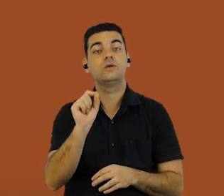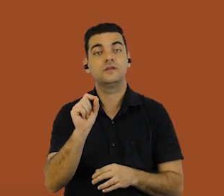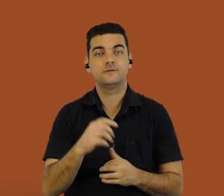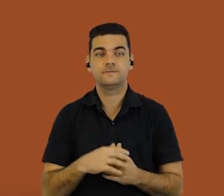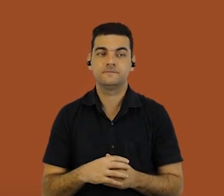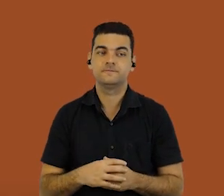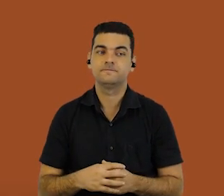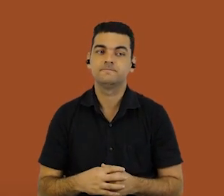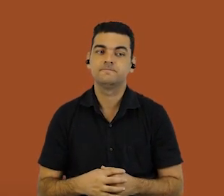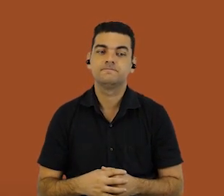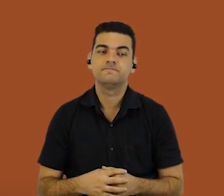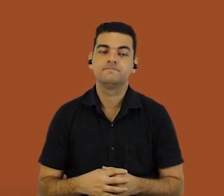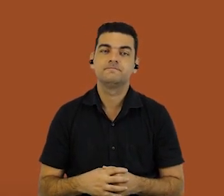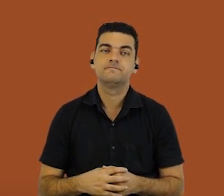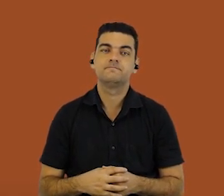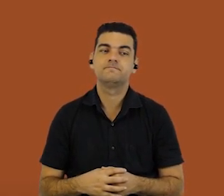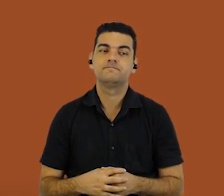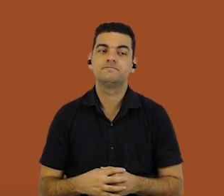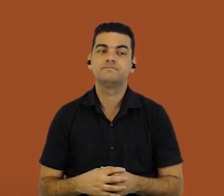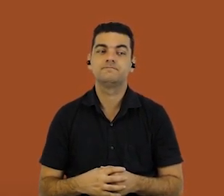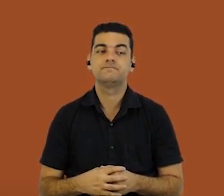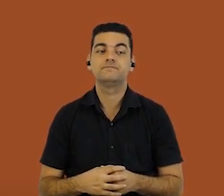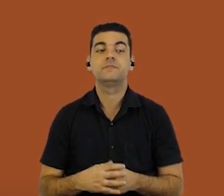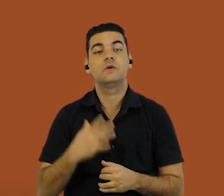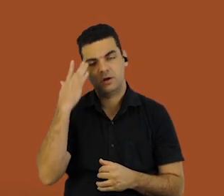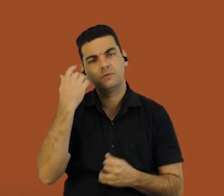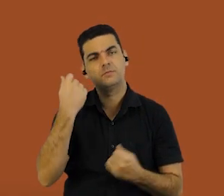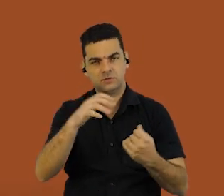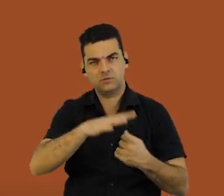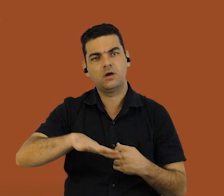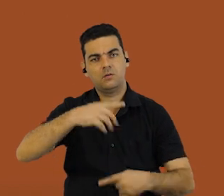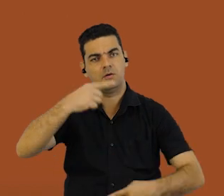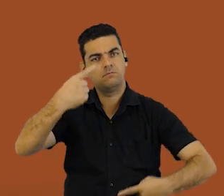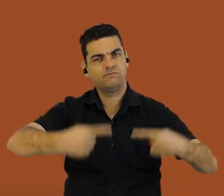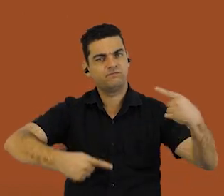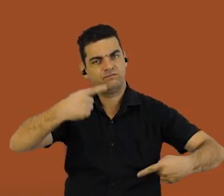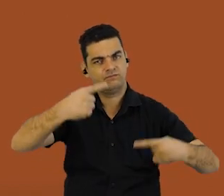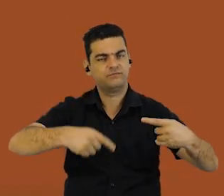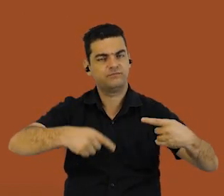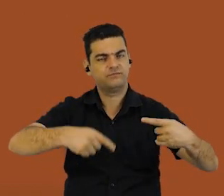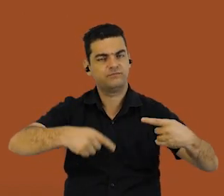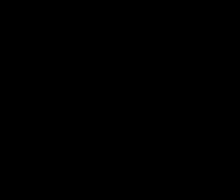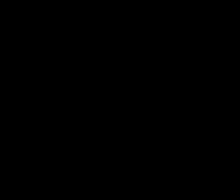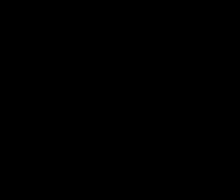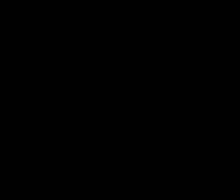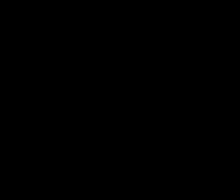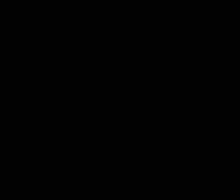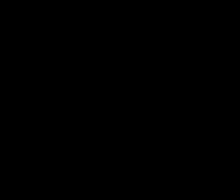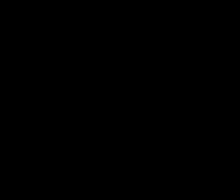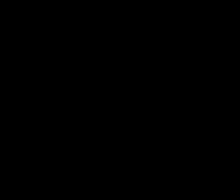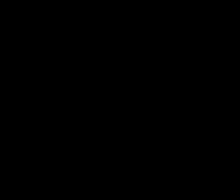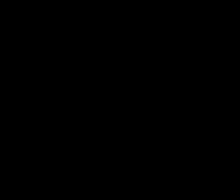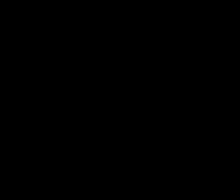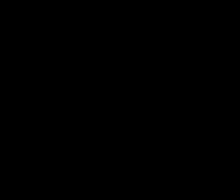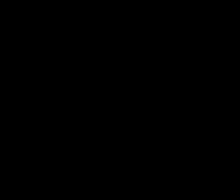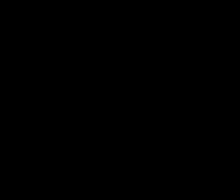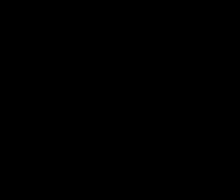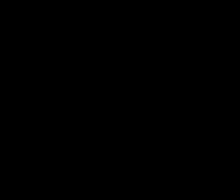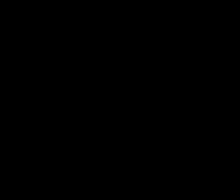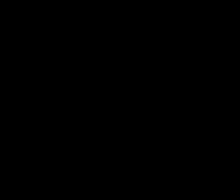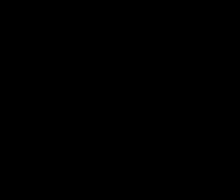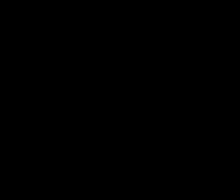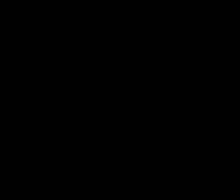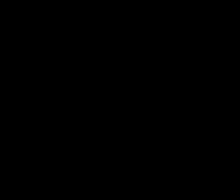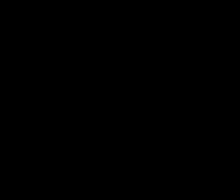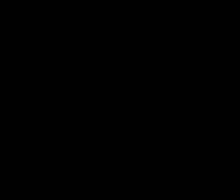eu gostaria de abrir um espaço para questionamento, né? Assim, seria importante que,